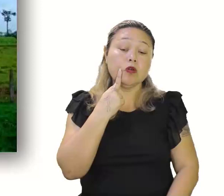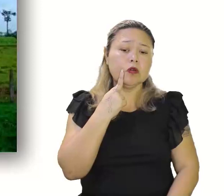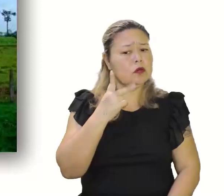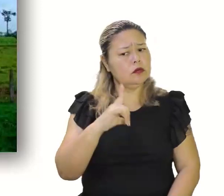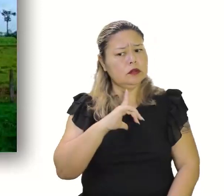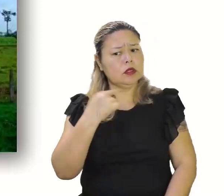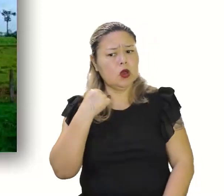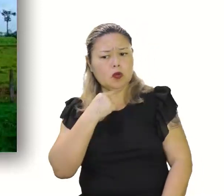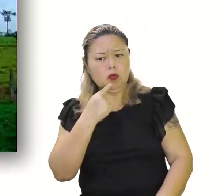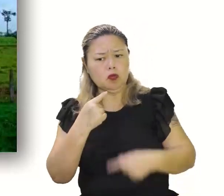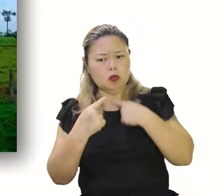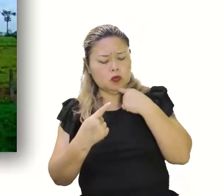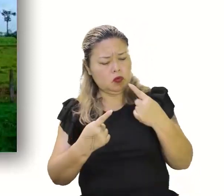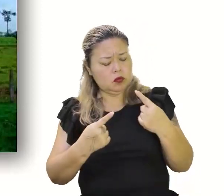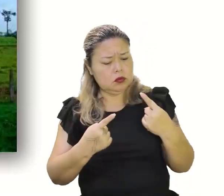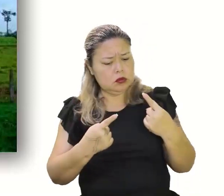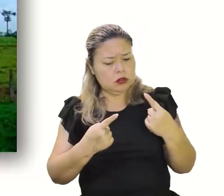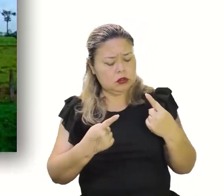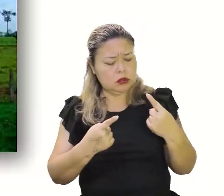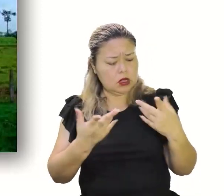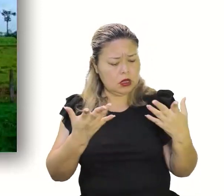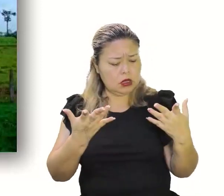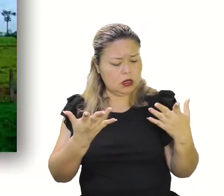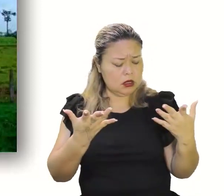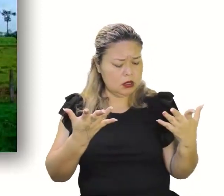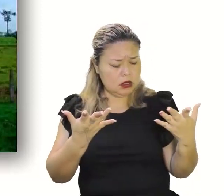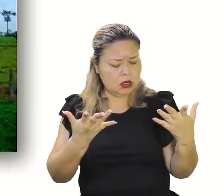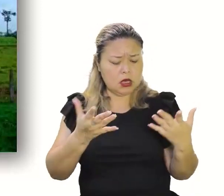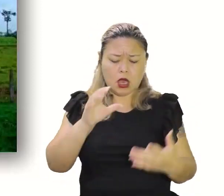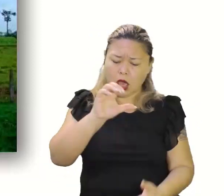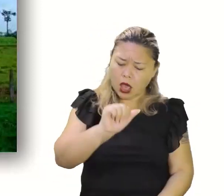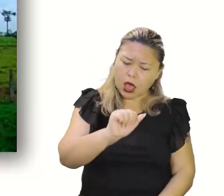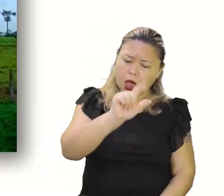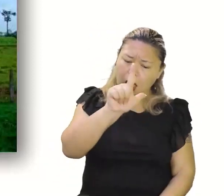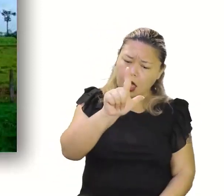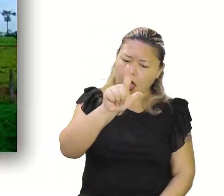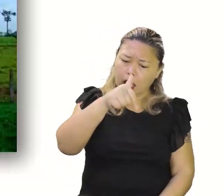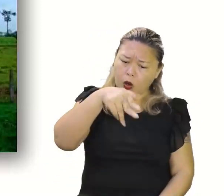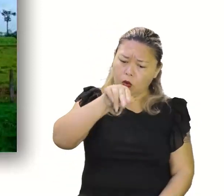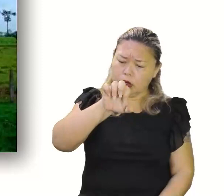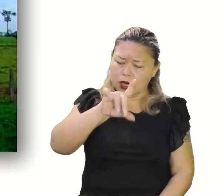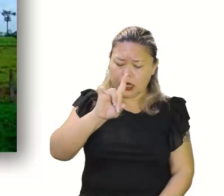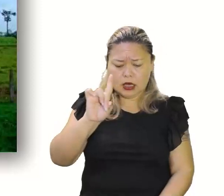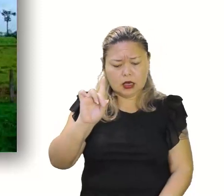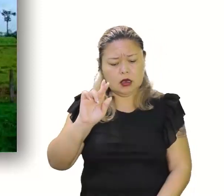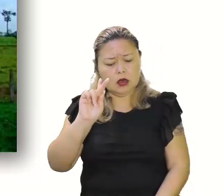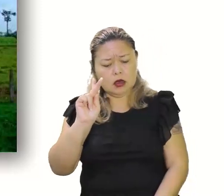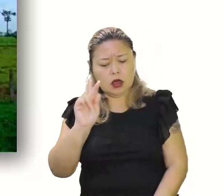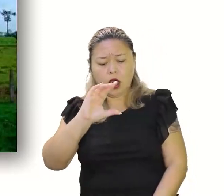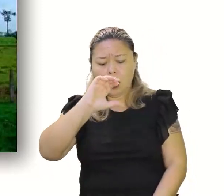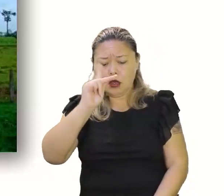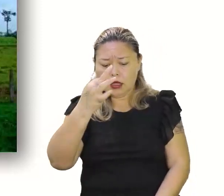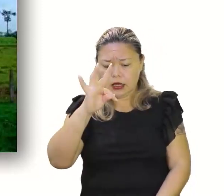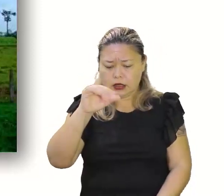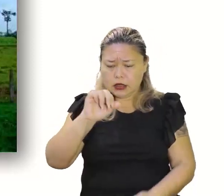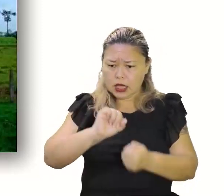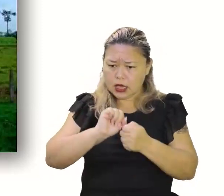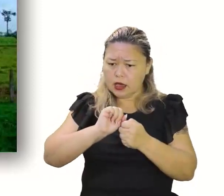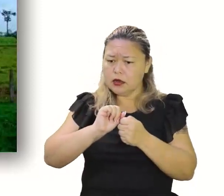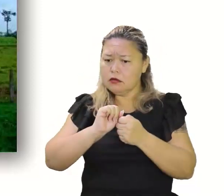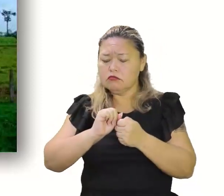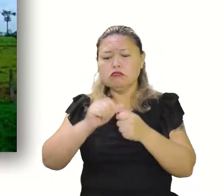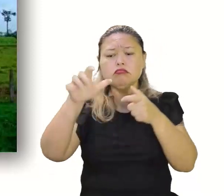dúvida. Quer dizer que esse alqueire ou esse hectare, ele tem variação de região para